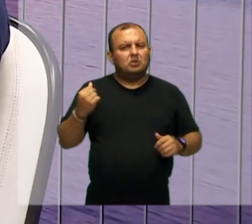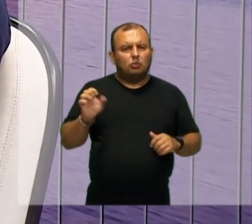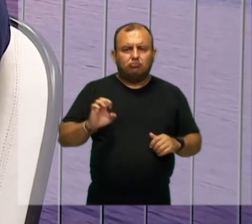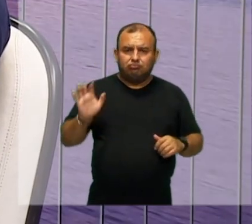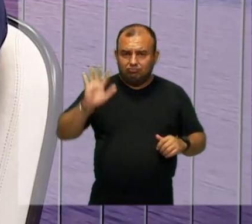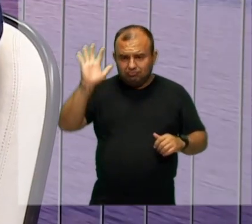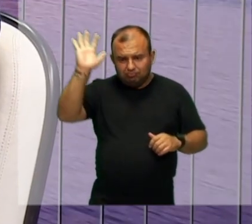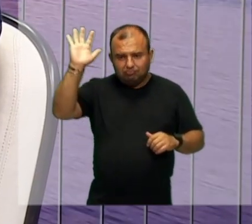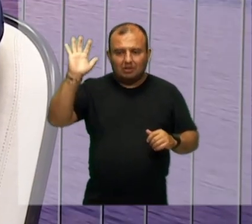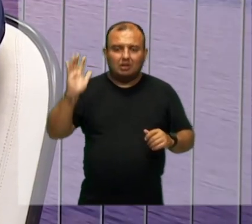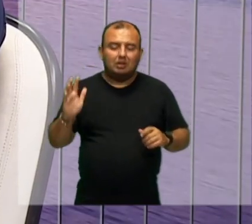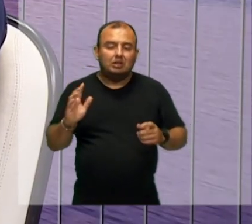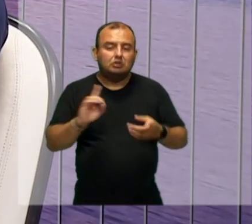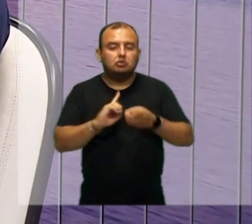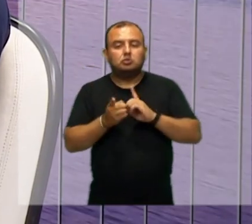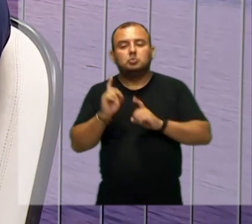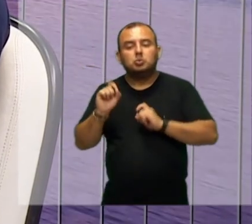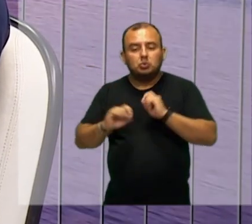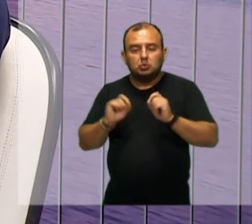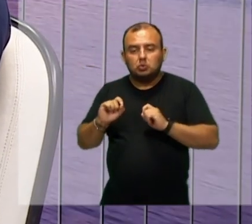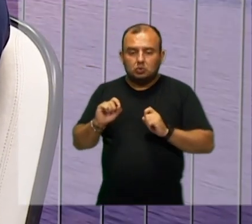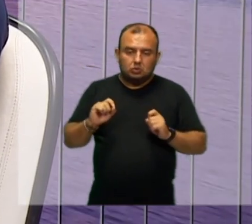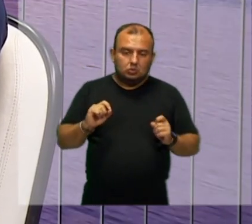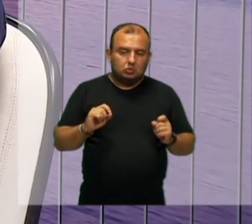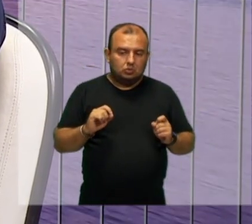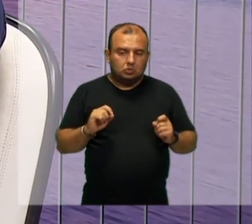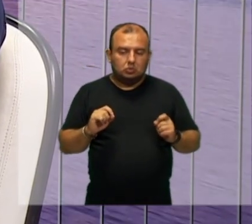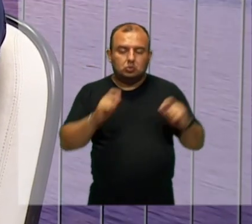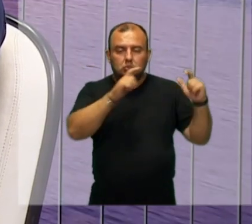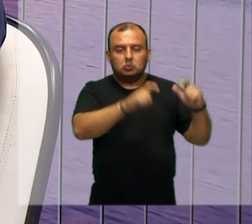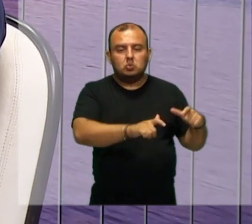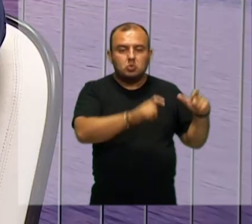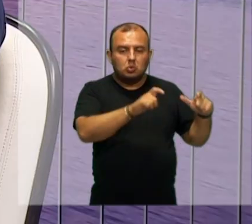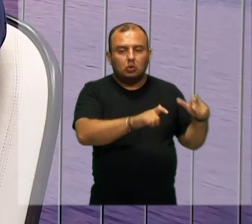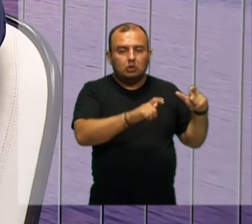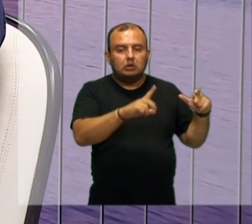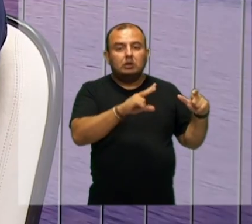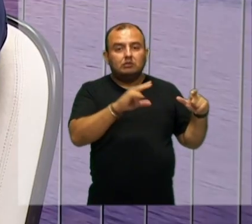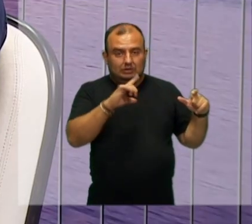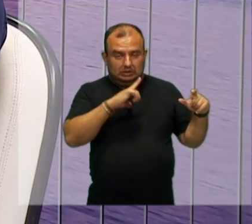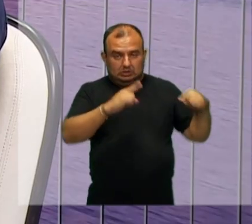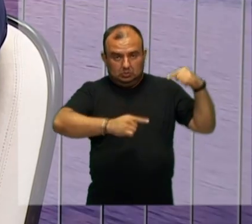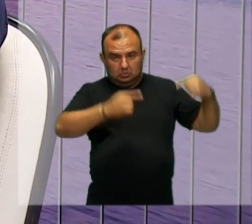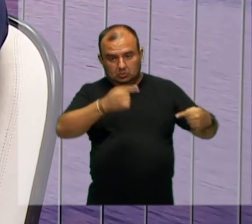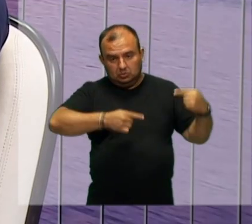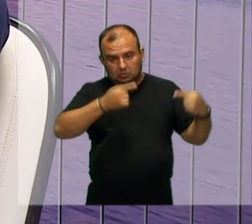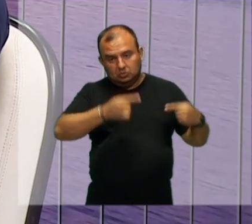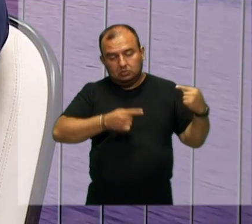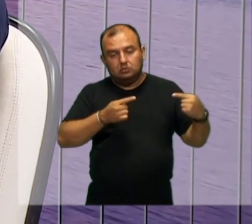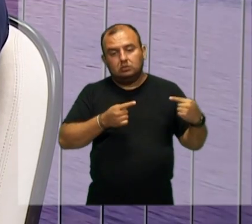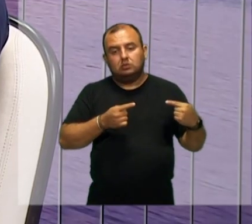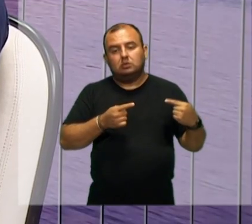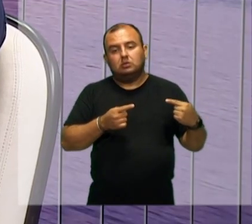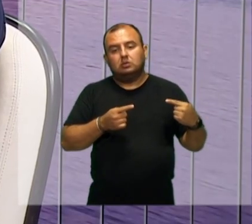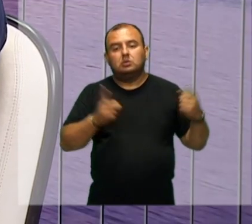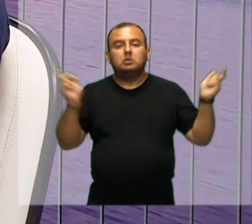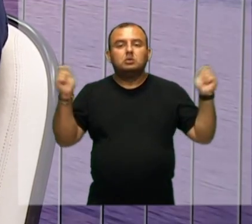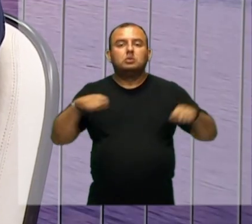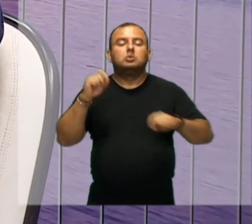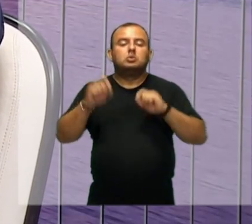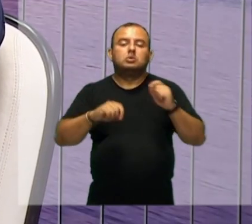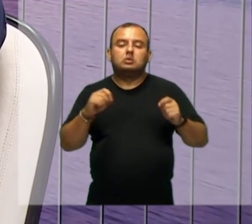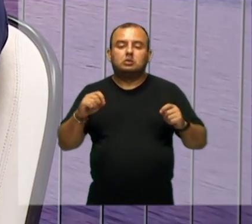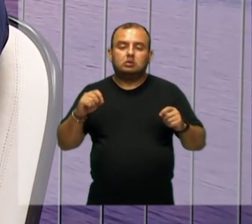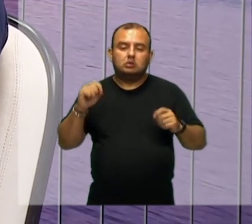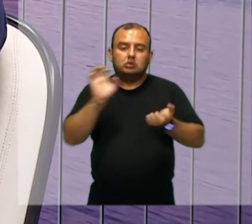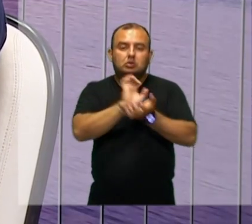Então, a dinâmica feita é pegar nos ambientes onde vai ter a competição a possibilidade de